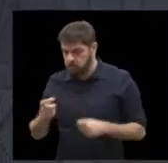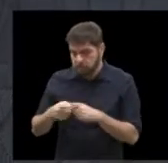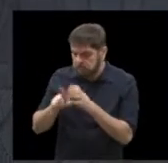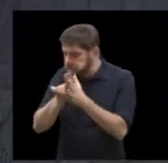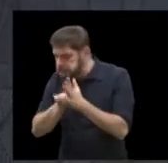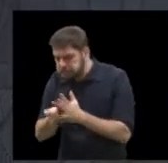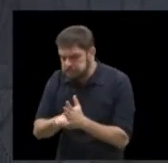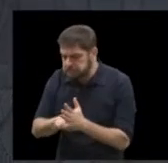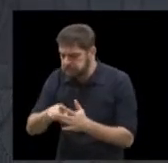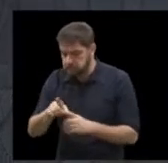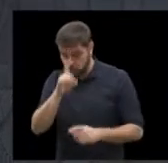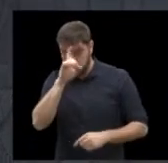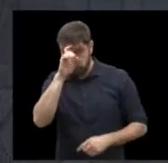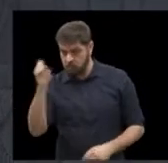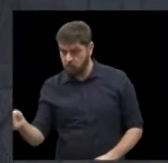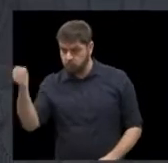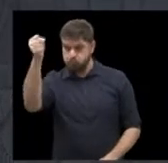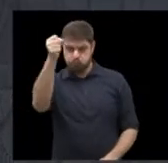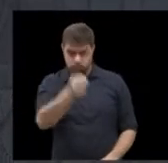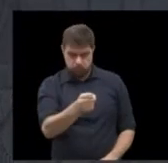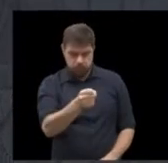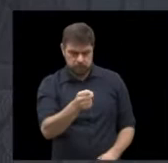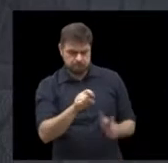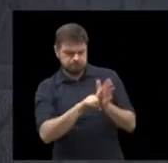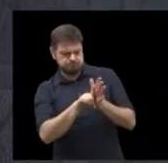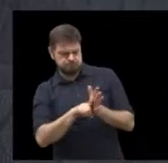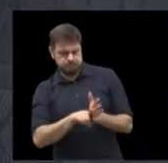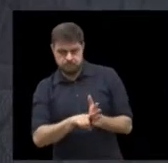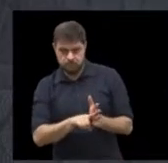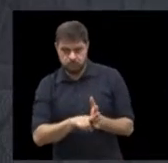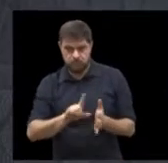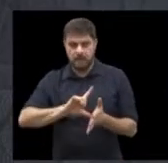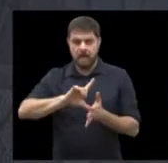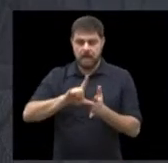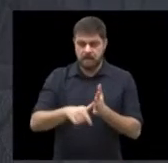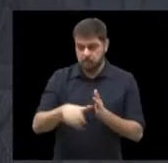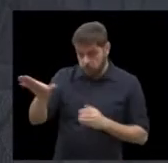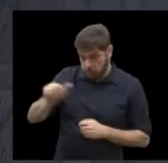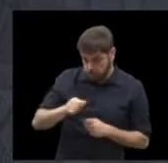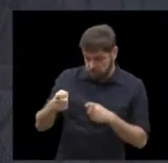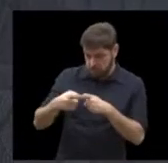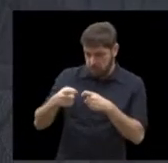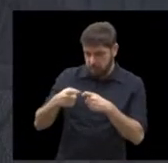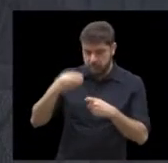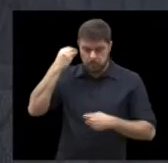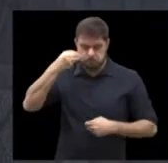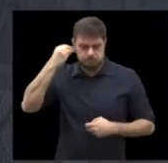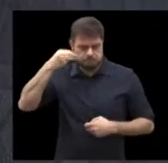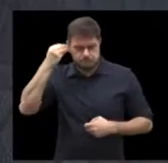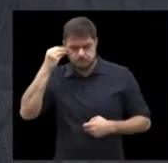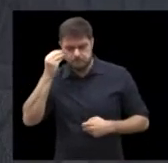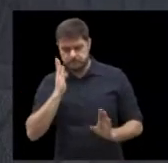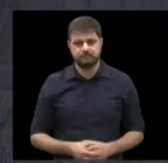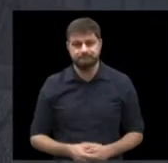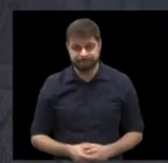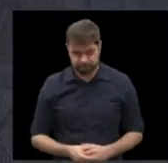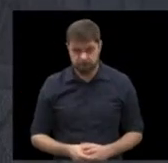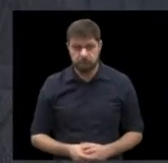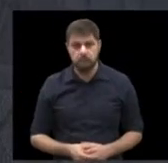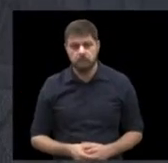põe o paciente para dentro de um hospital e você acaba chamando o neurologista e ele faz o diagnóstico com mais